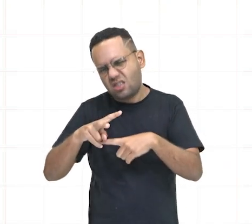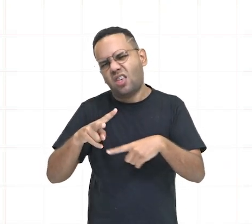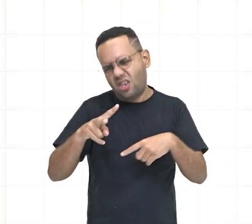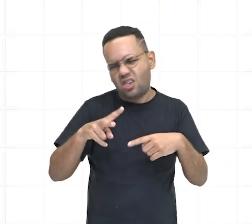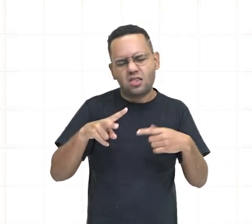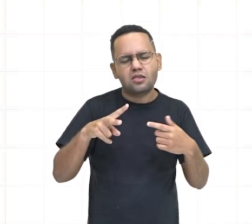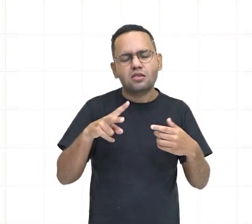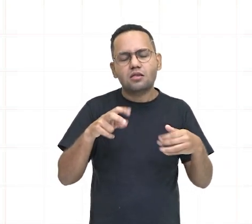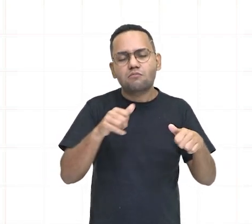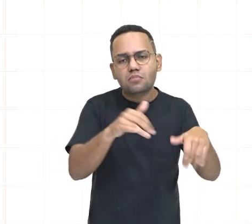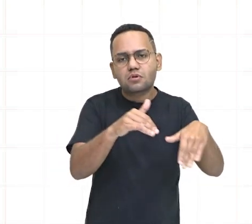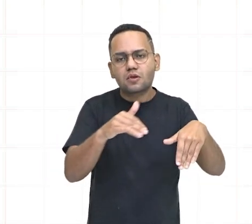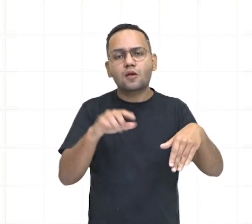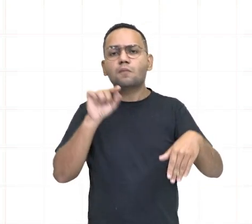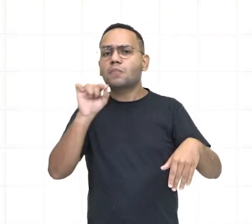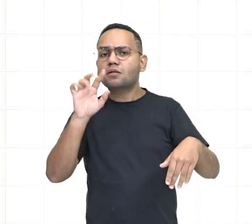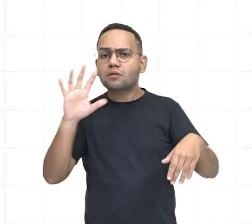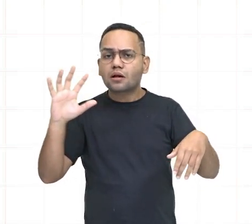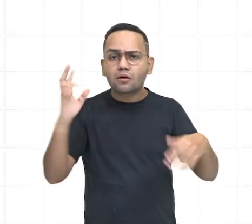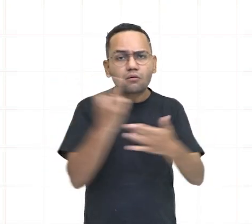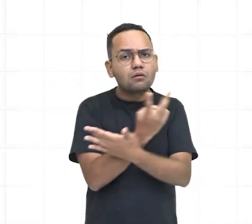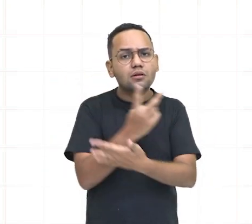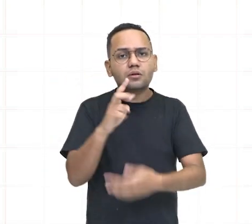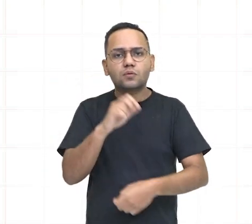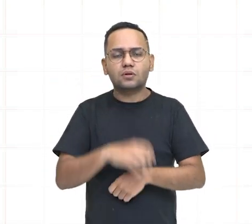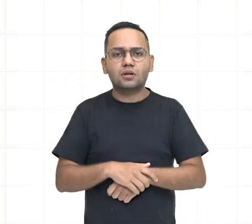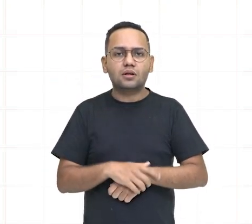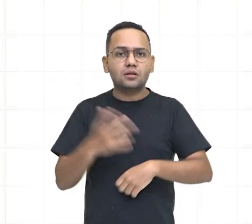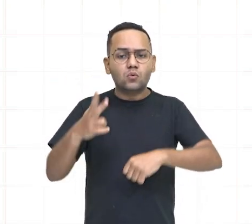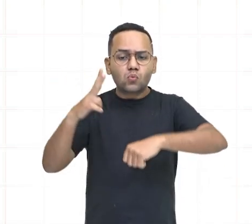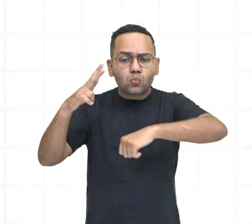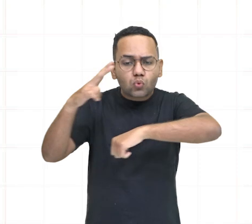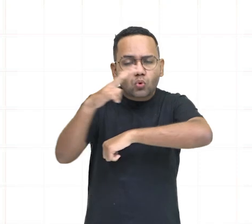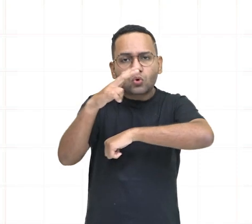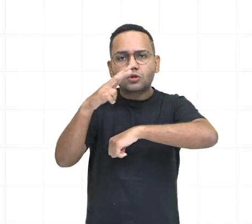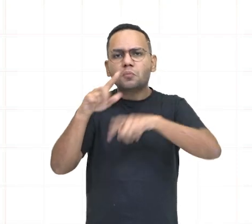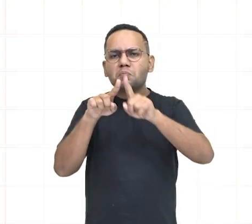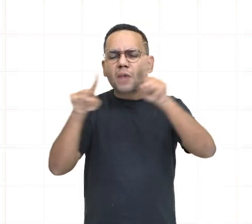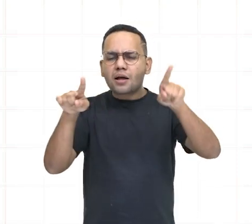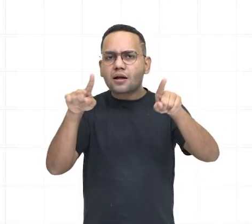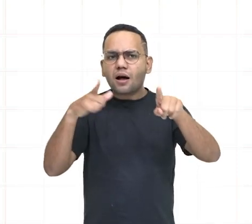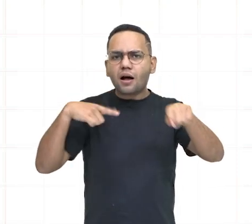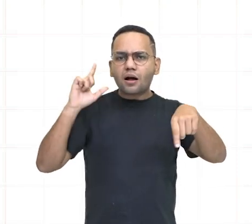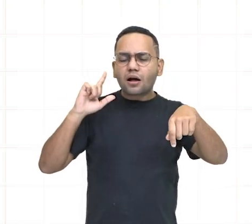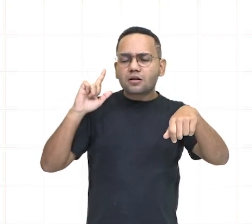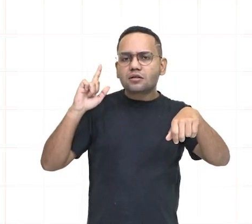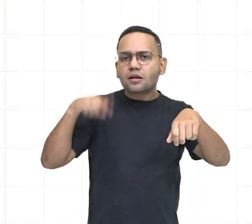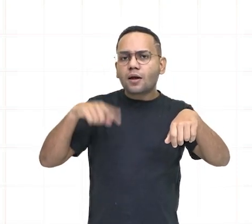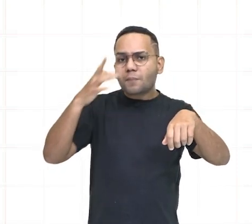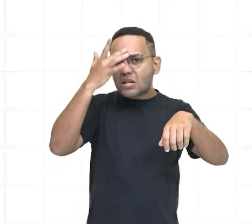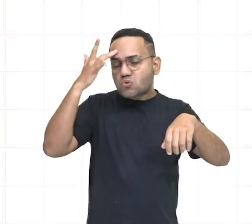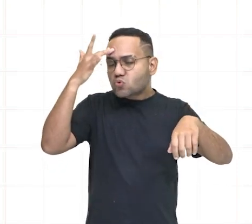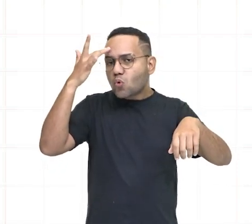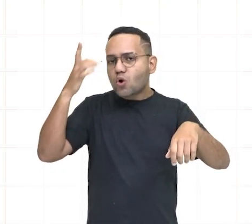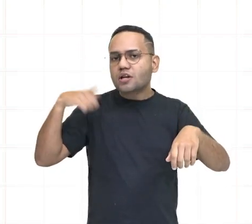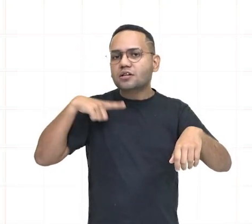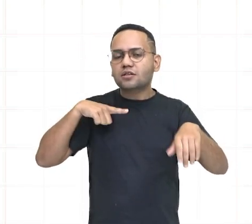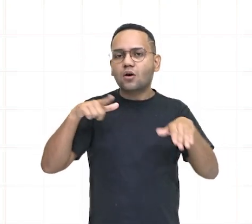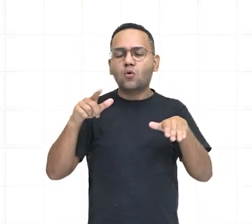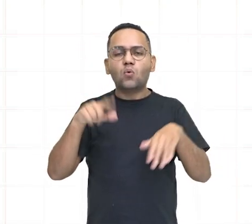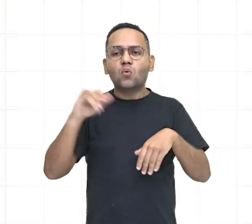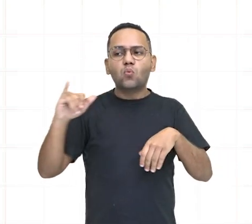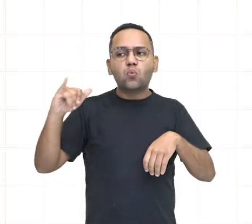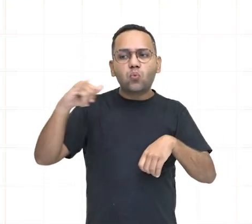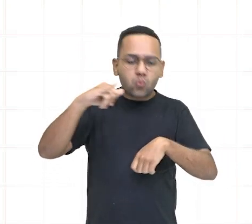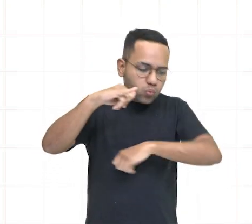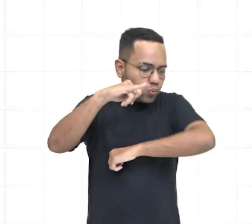tirando postos de trabalho lá dos pilotos de avião que faziam isso. Tal fato contribuiu para o aumento da produção sem ser necessário